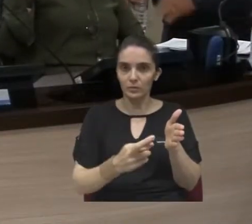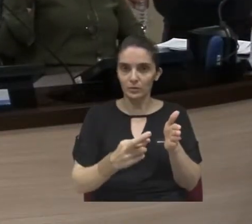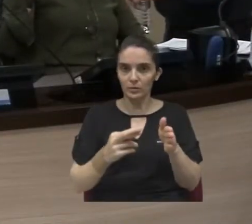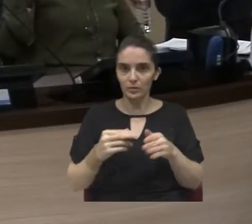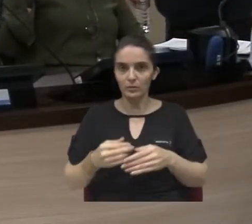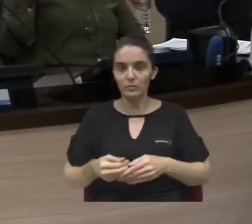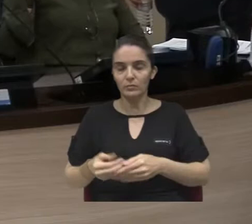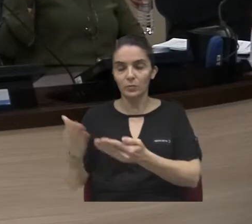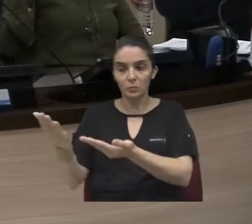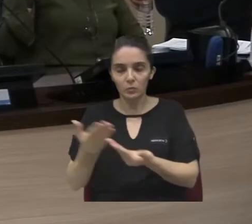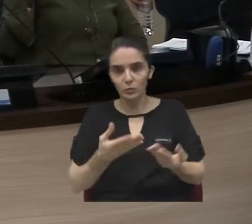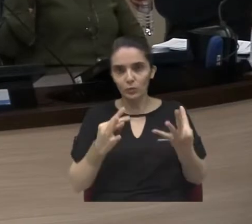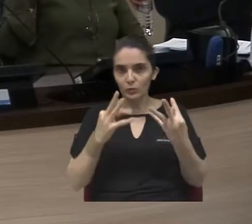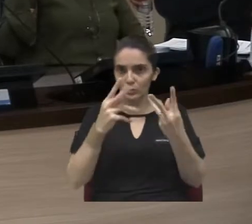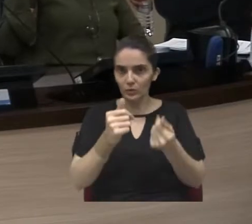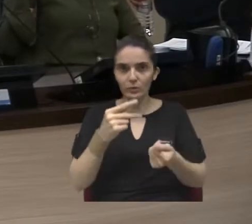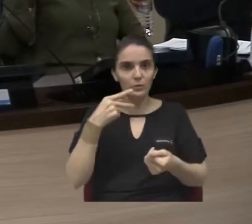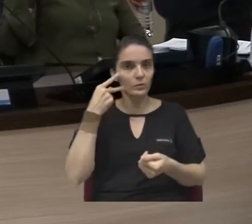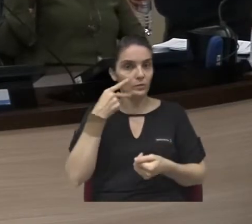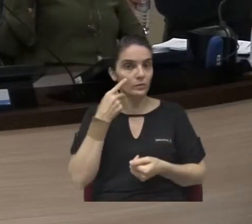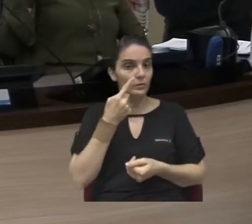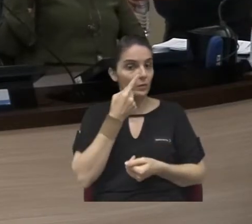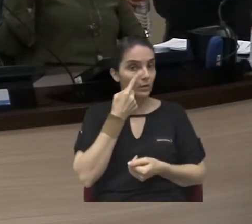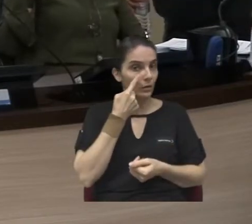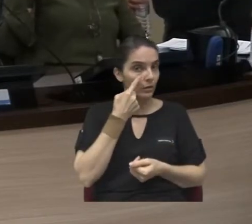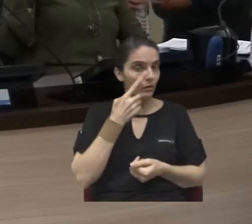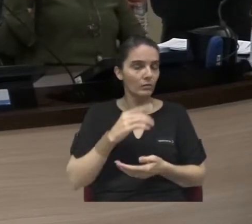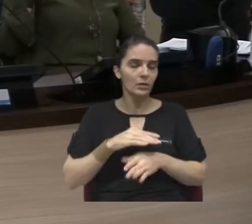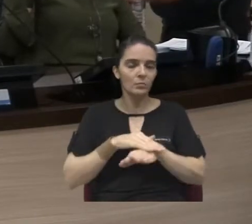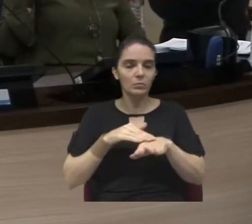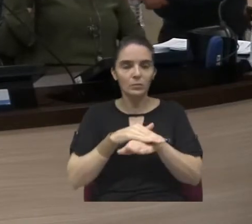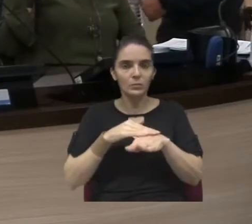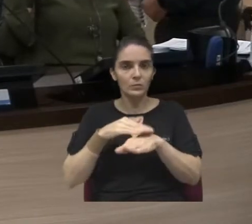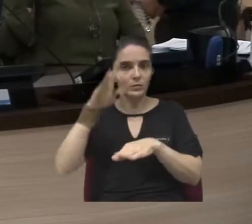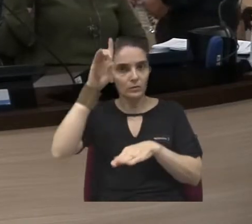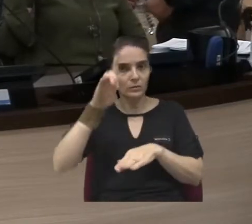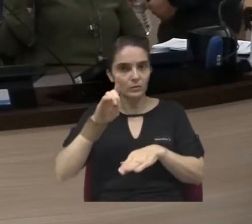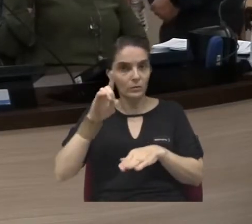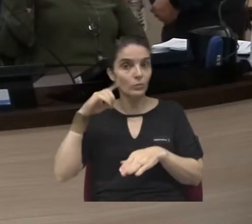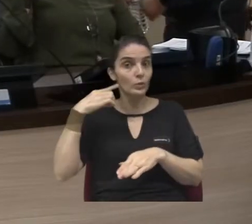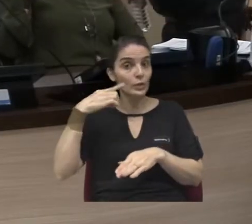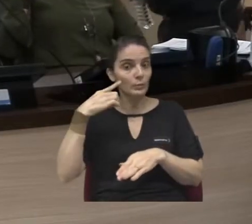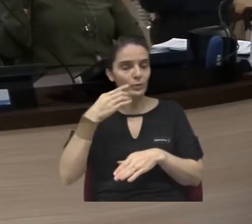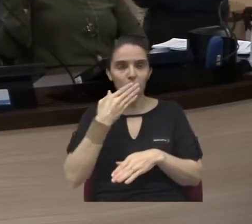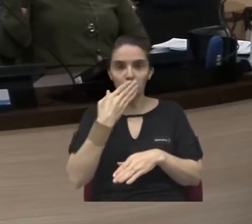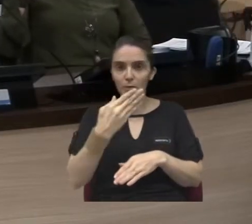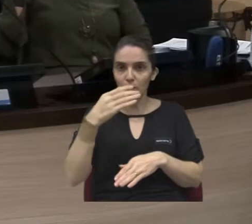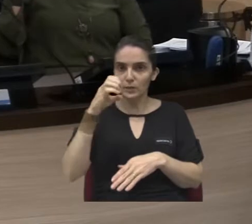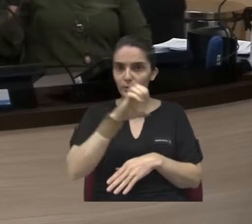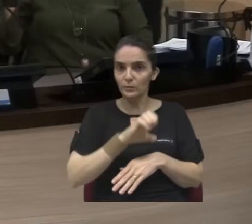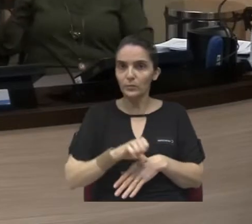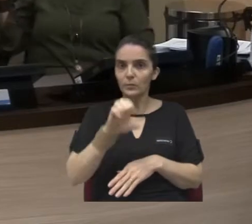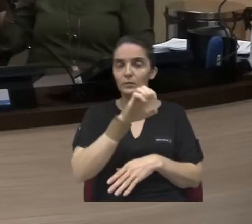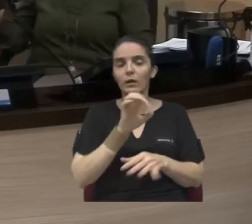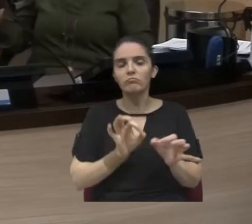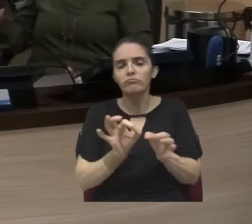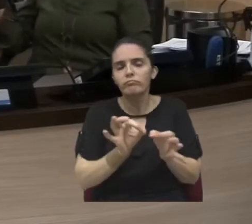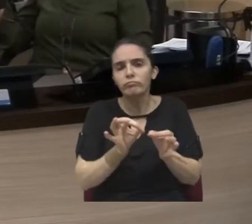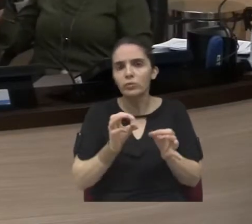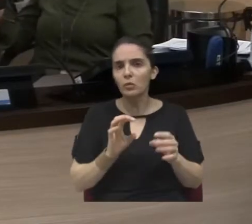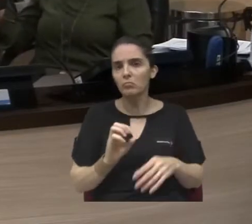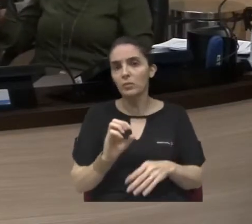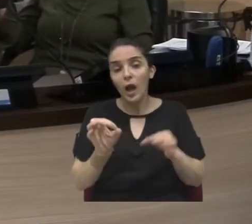conhecem muitos deputados para a gente pedir a intervenção do Estado em arrumar aqui para a gente. Ou arruma ou então passa